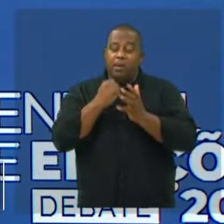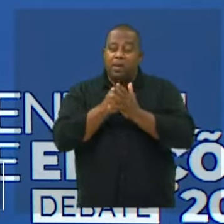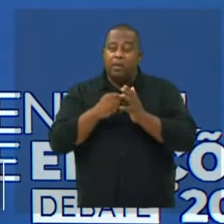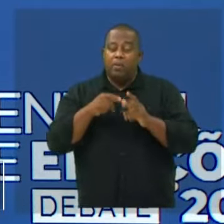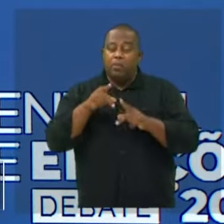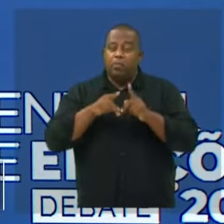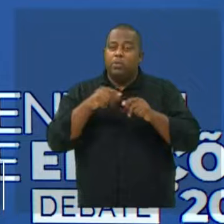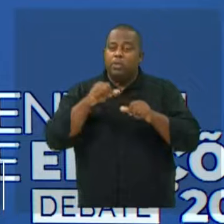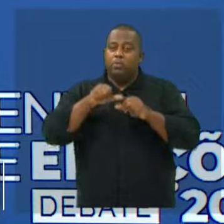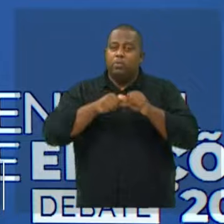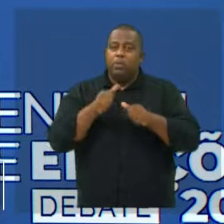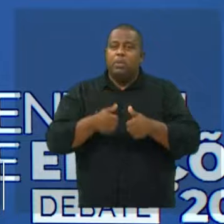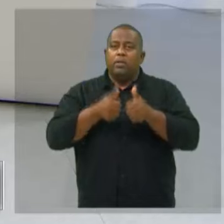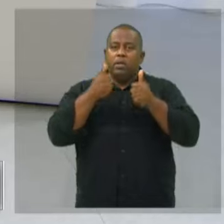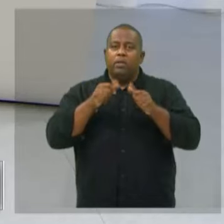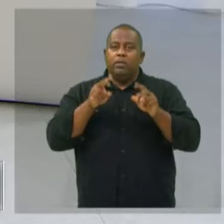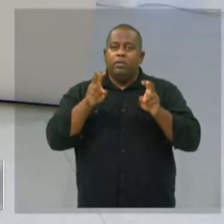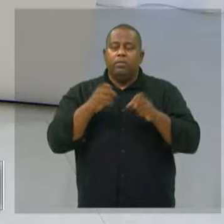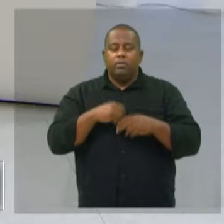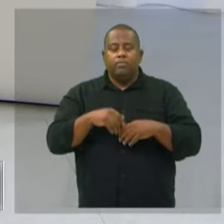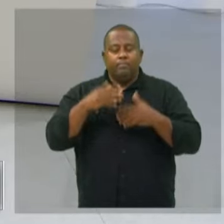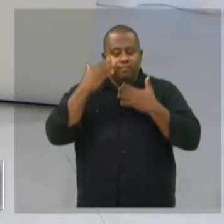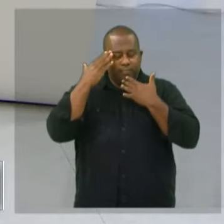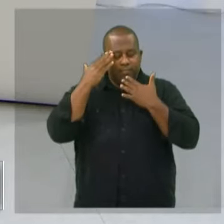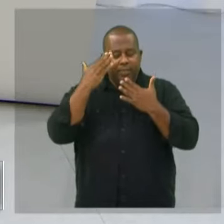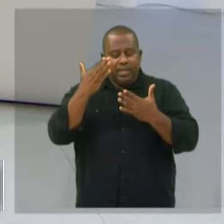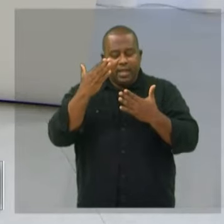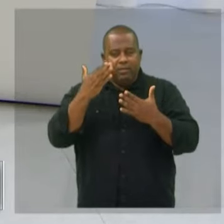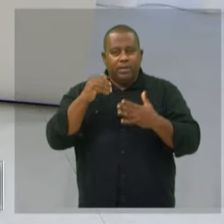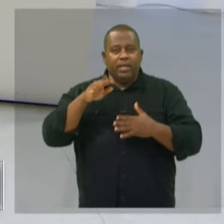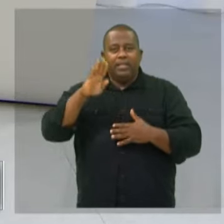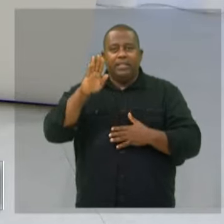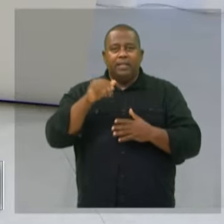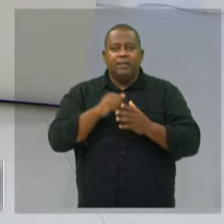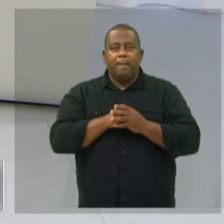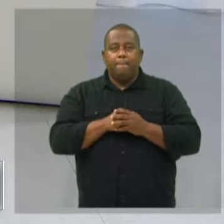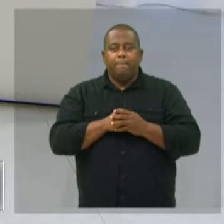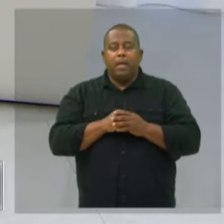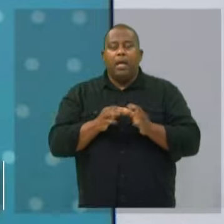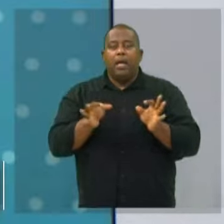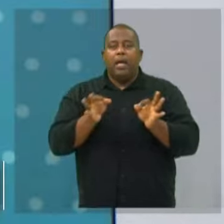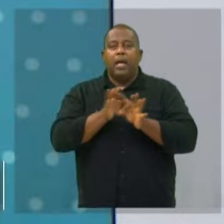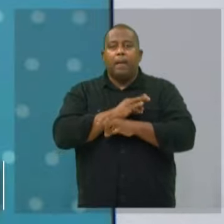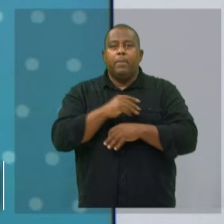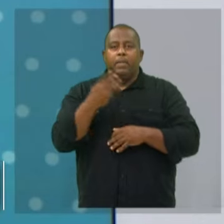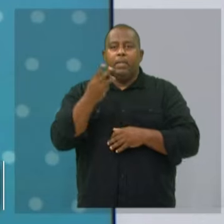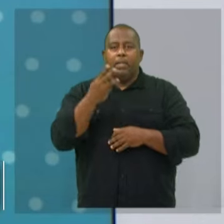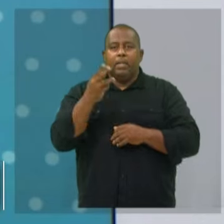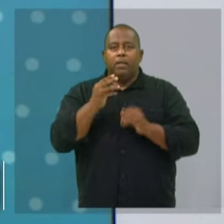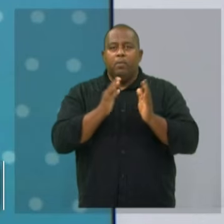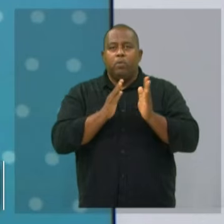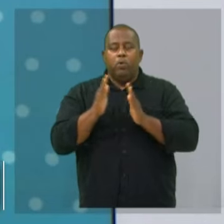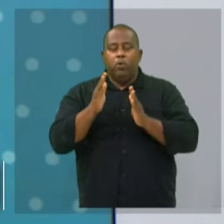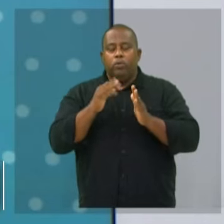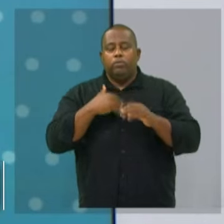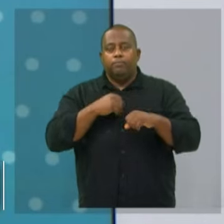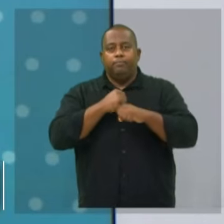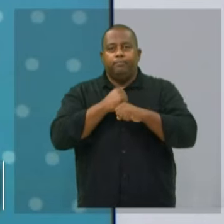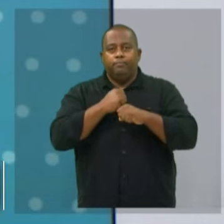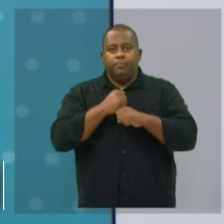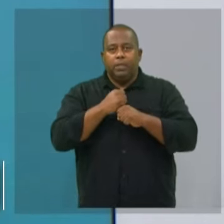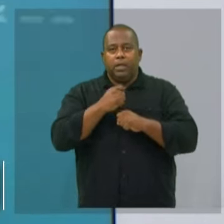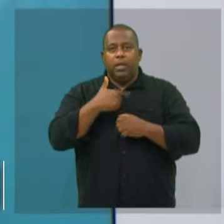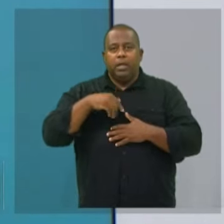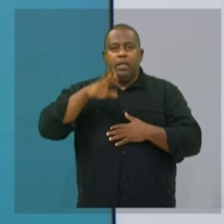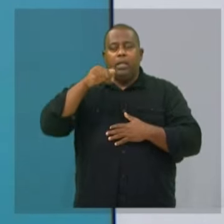gente precisa melhorar isso eu quero procurar o governador PR gente resolver isso OB Muito obrigado nós terminamos aqui o terceiro bloco do nosso debate com os candidatos